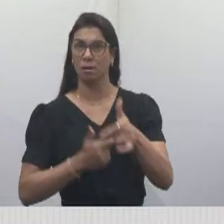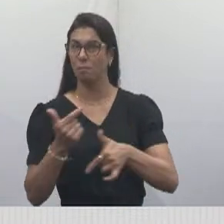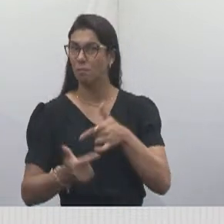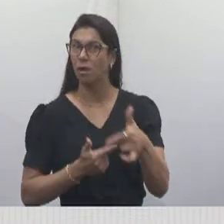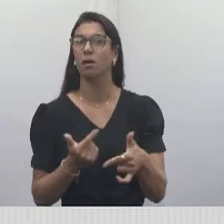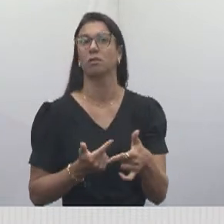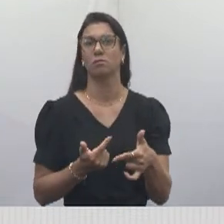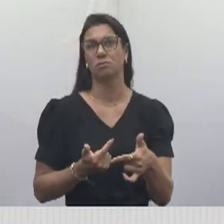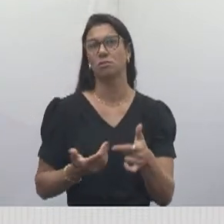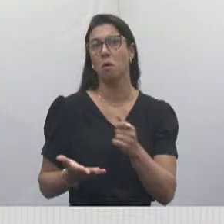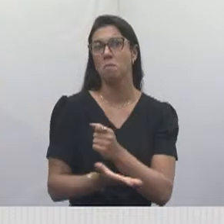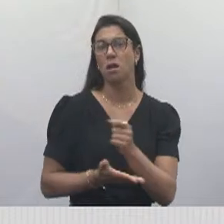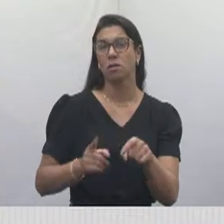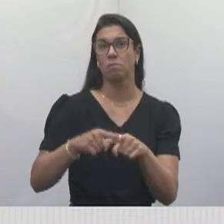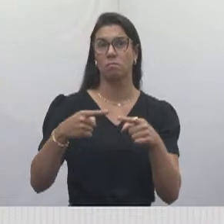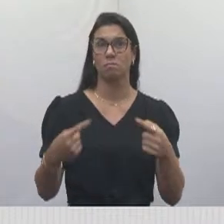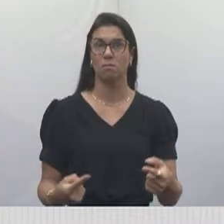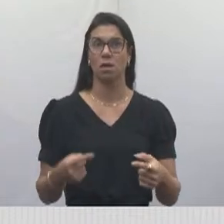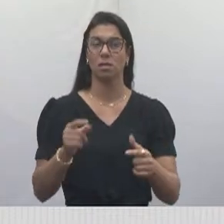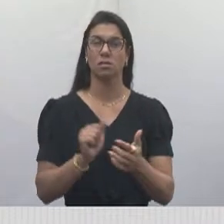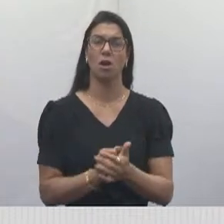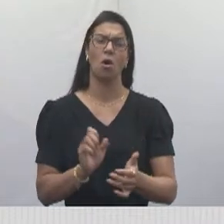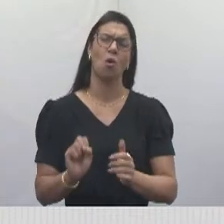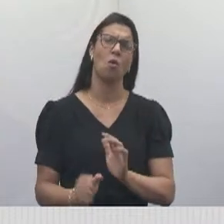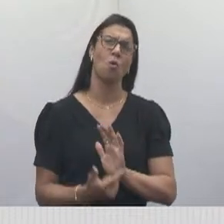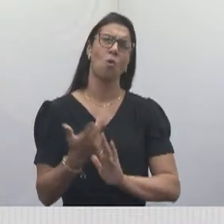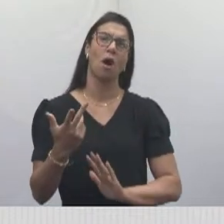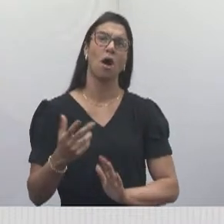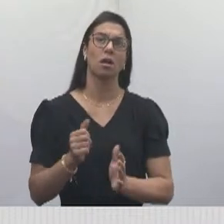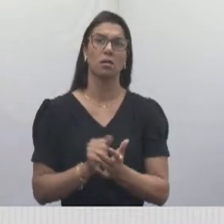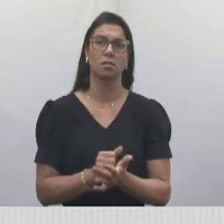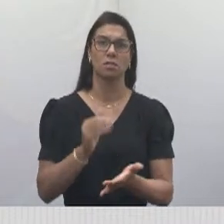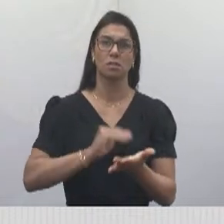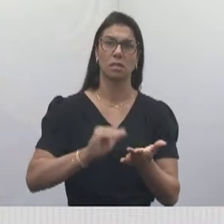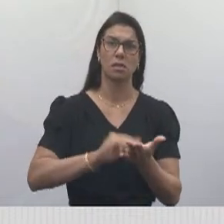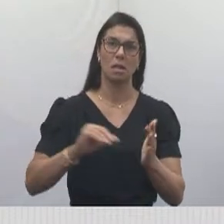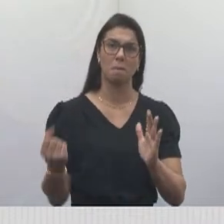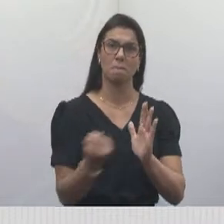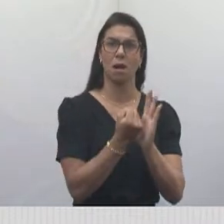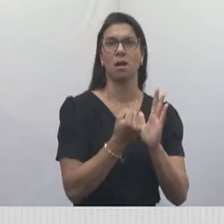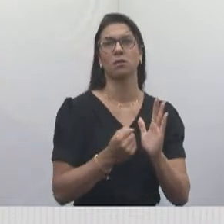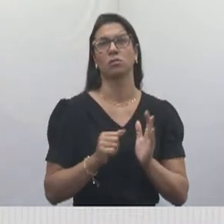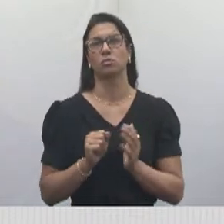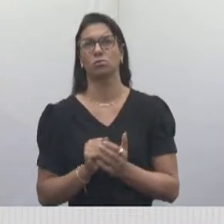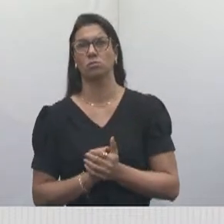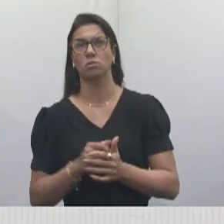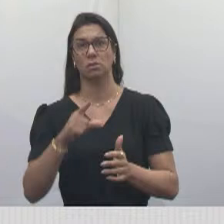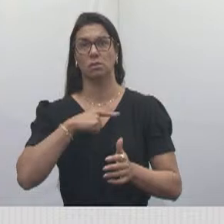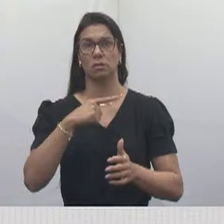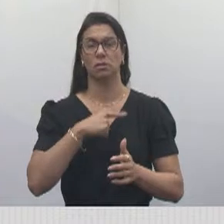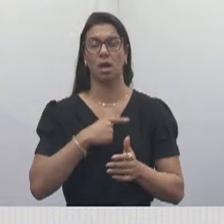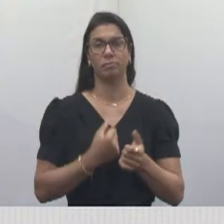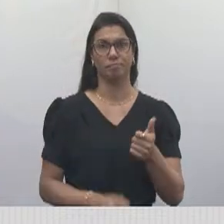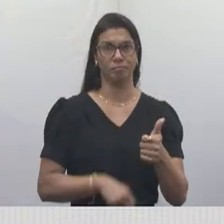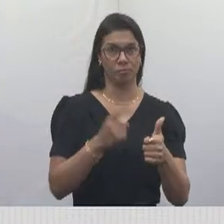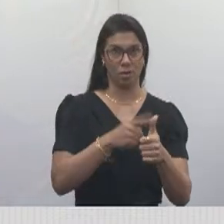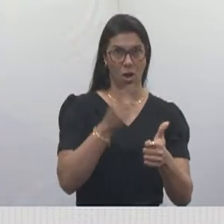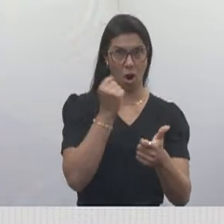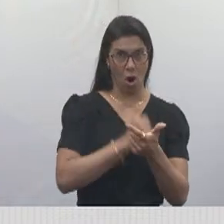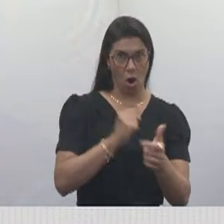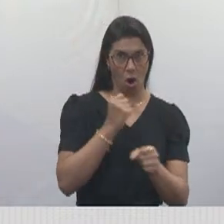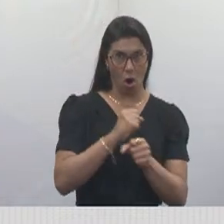essenciais. Trocando em miúdo, quais são as secretarias que têm o impacto orçamentário? Obras, serviços